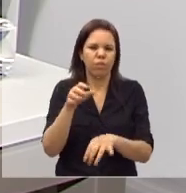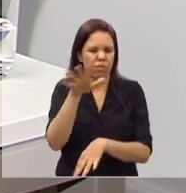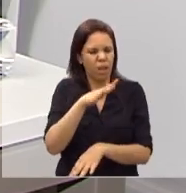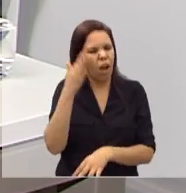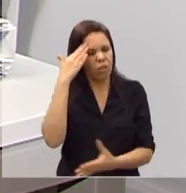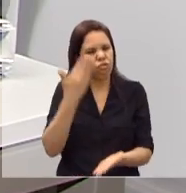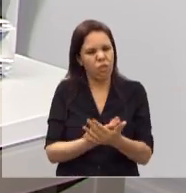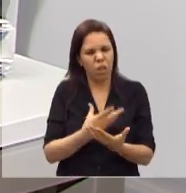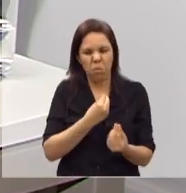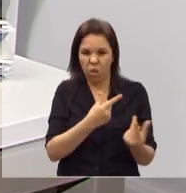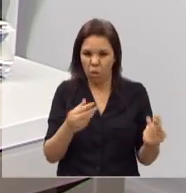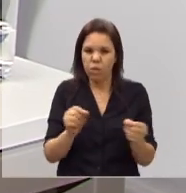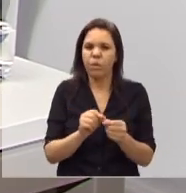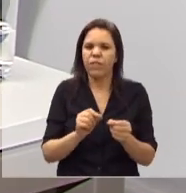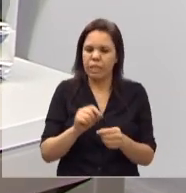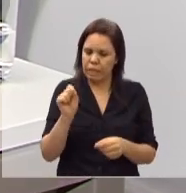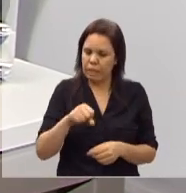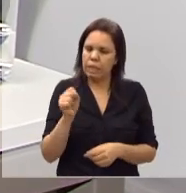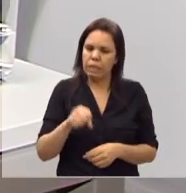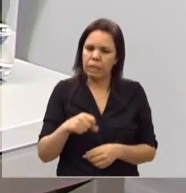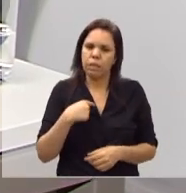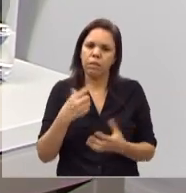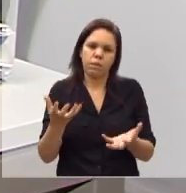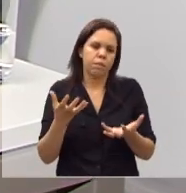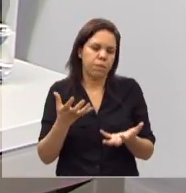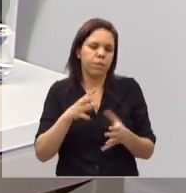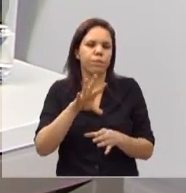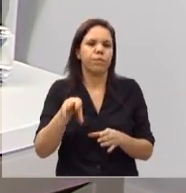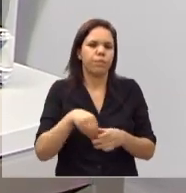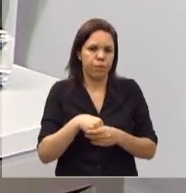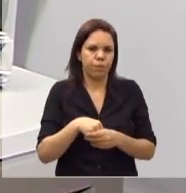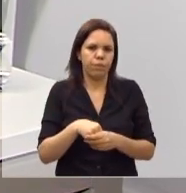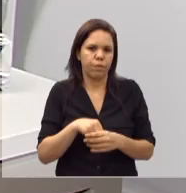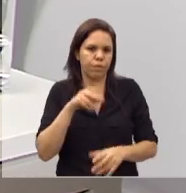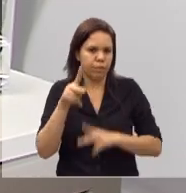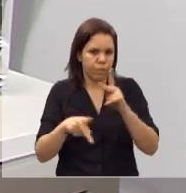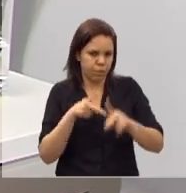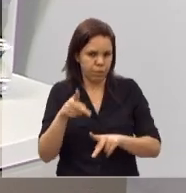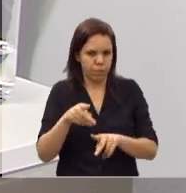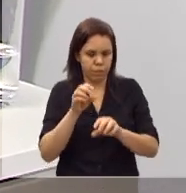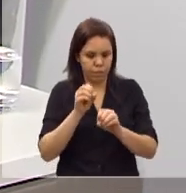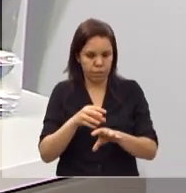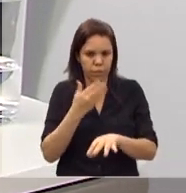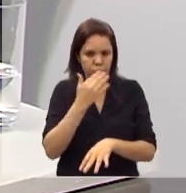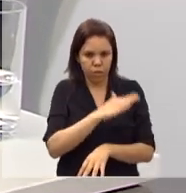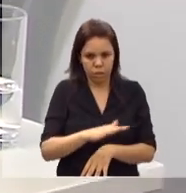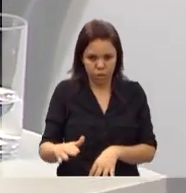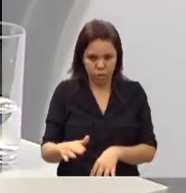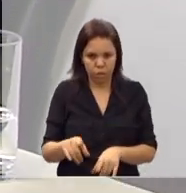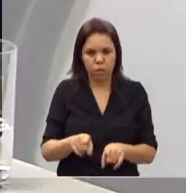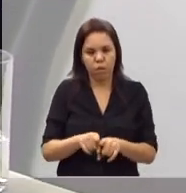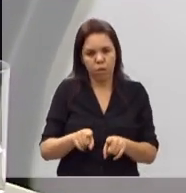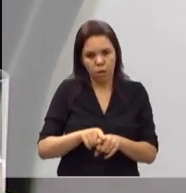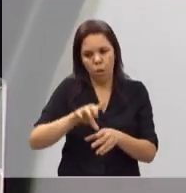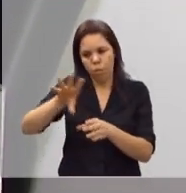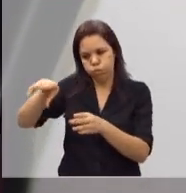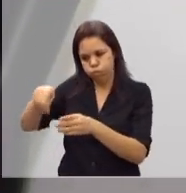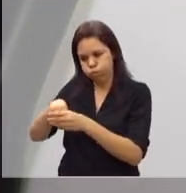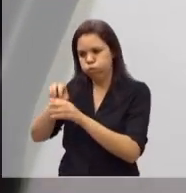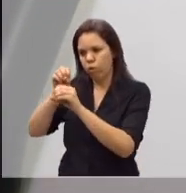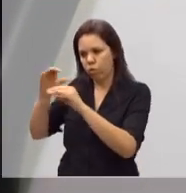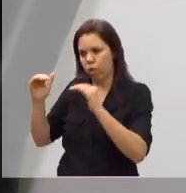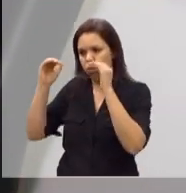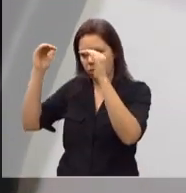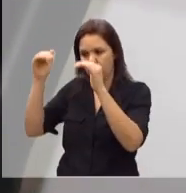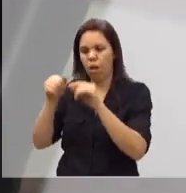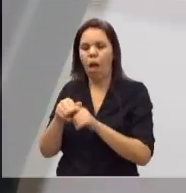fazer? Olha, tem. Eu quero incluir o pessoal da educação infantil no setor da educação. Foi um dos